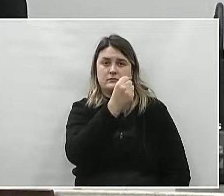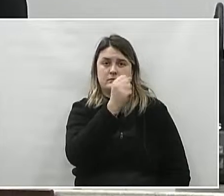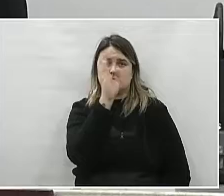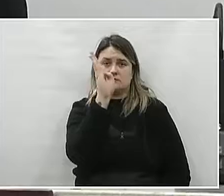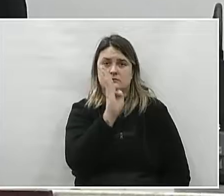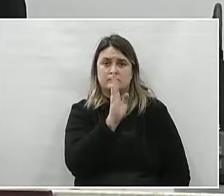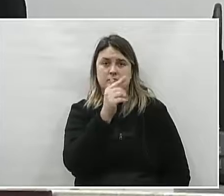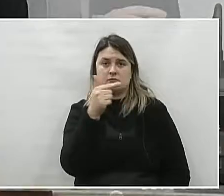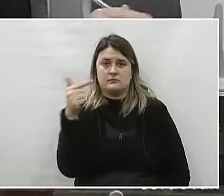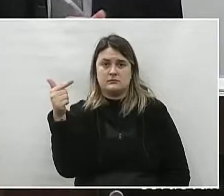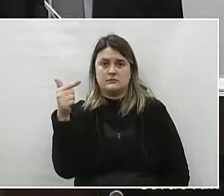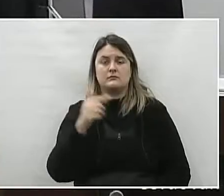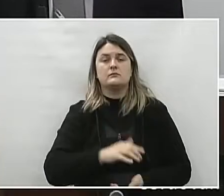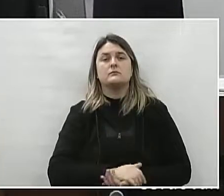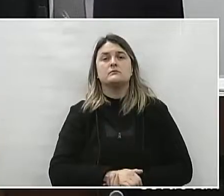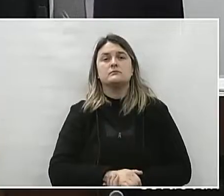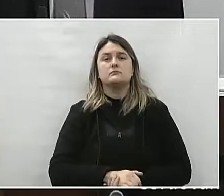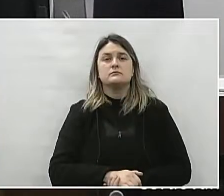de 2022.